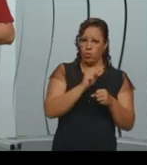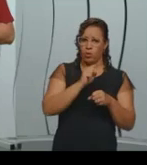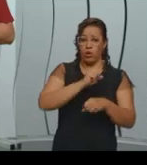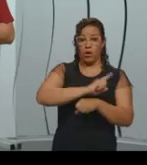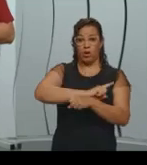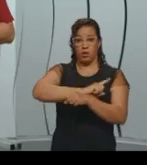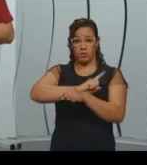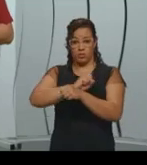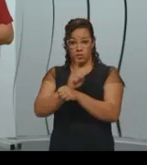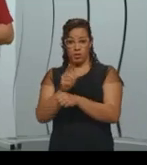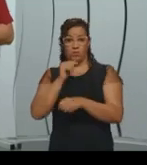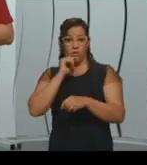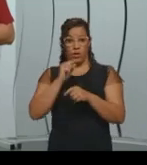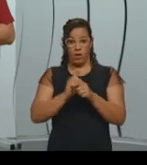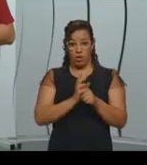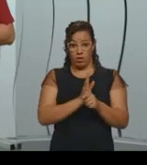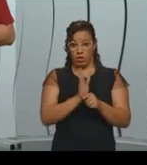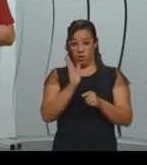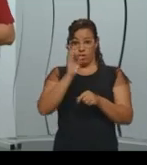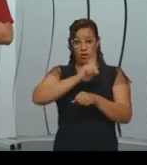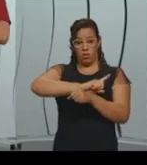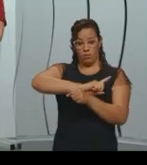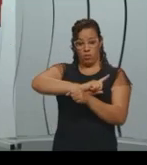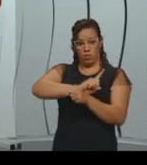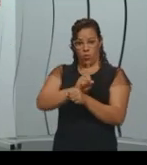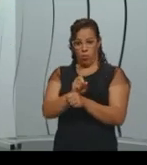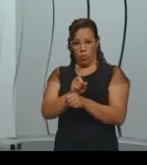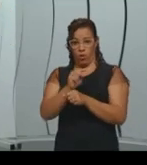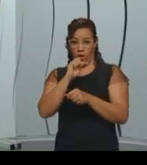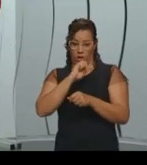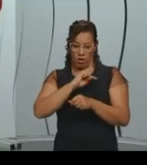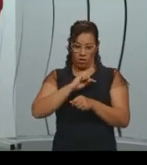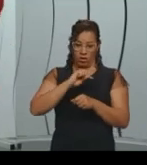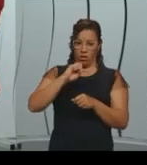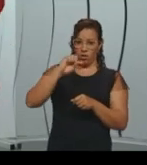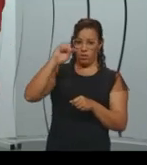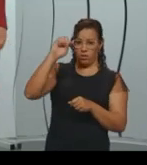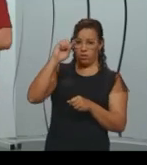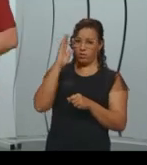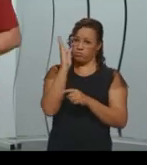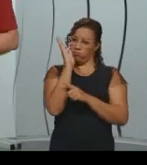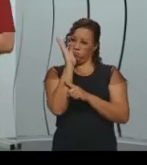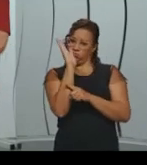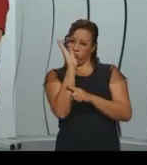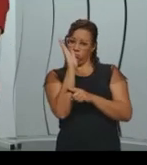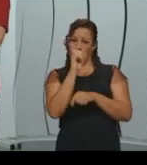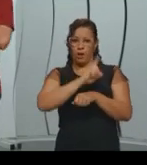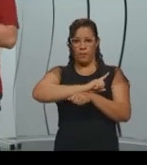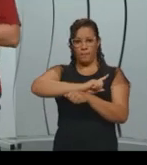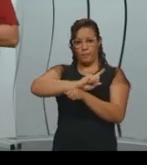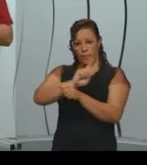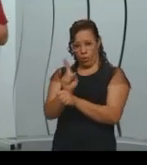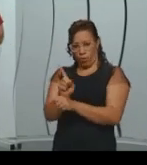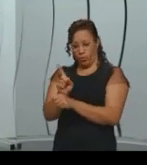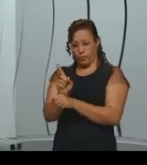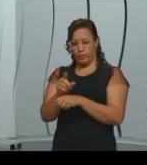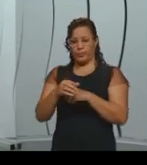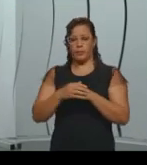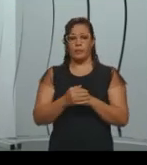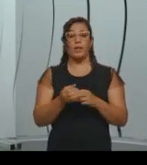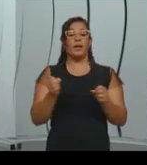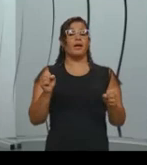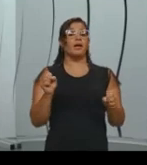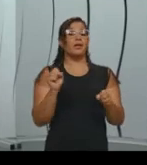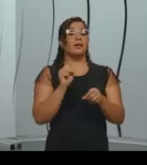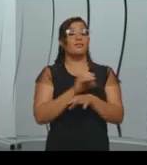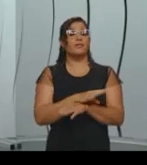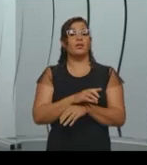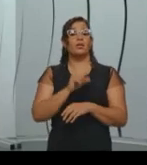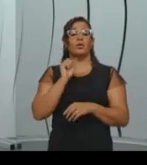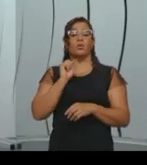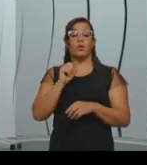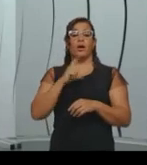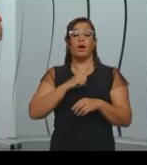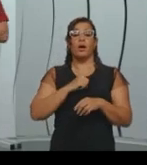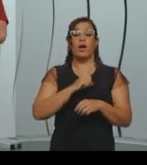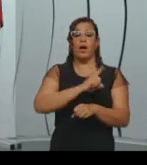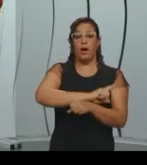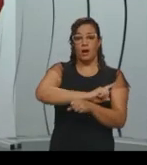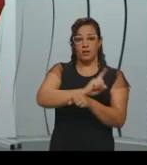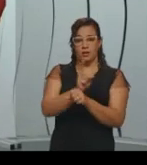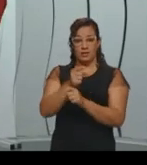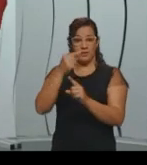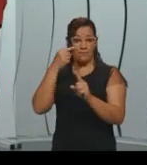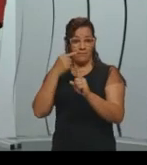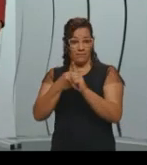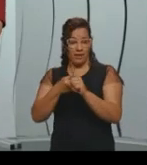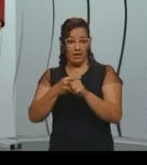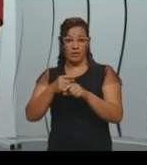Então, quanto mais em pé, maior é a aceleração. E para finalizar, o gráfico aceleração versus tempo.